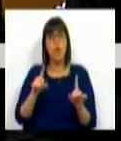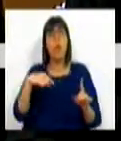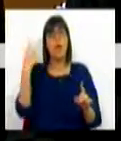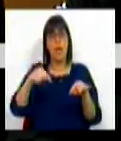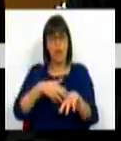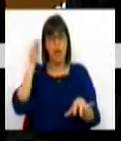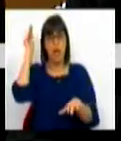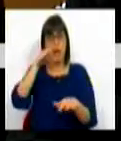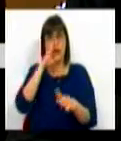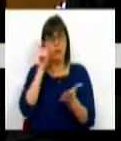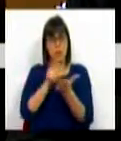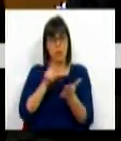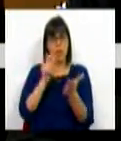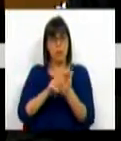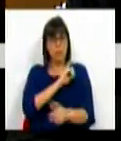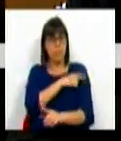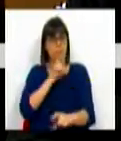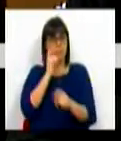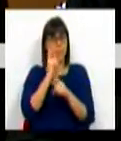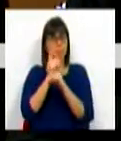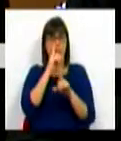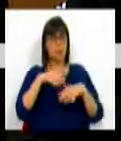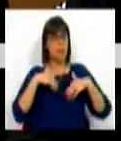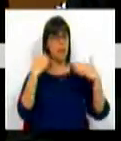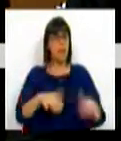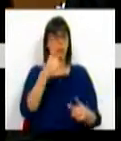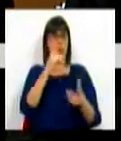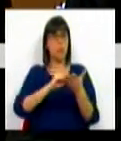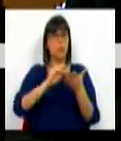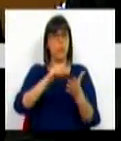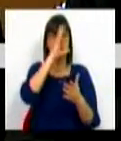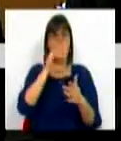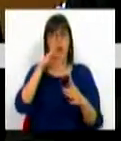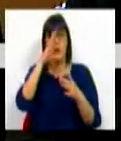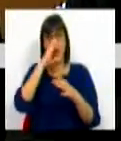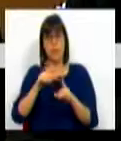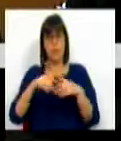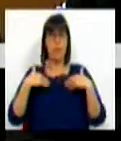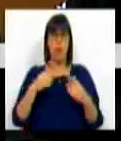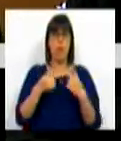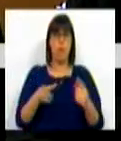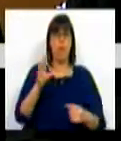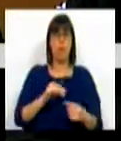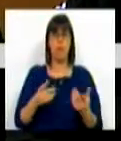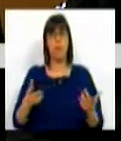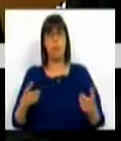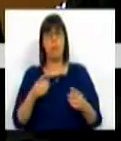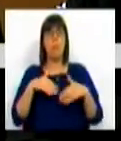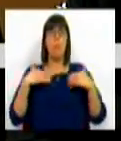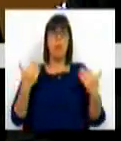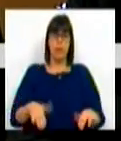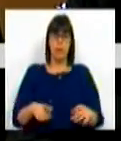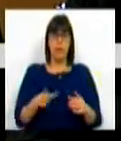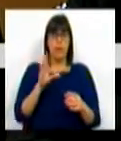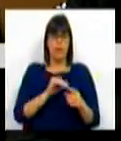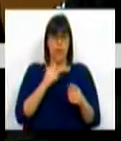desta Assembleia da República se fizesse um agendamento putestativo cada vez que um secretário de Estado ou cada vez que um ministro sai? Demissões essas, umas vezes mais... Exatamente, umas demissões